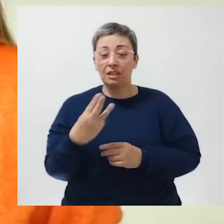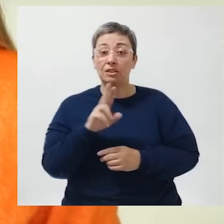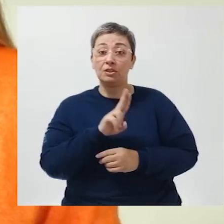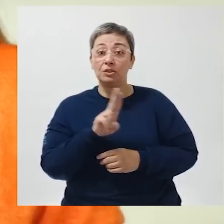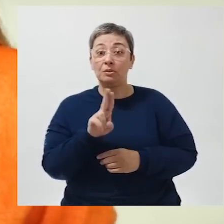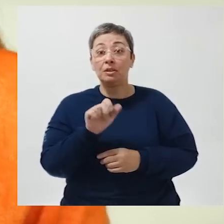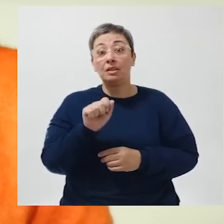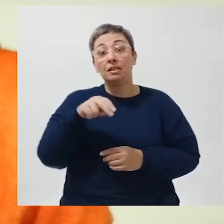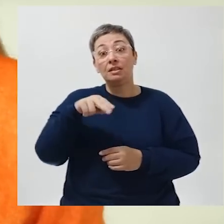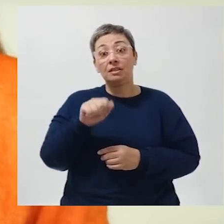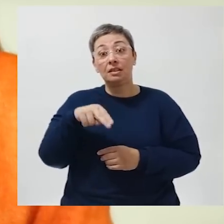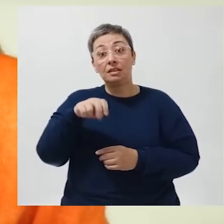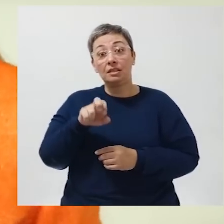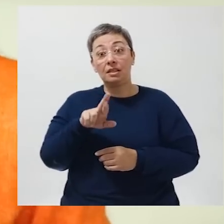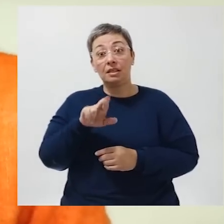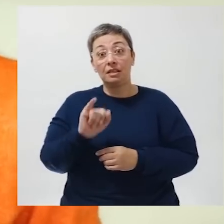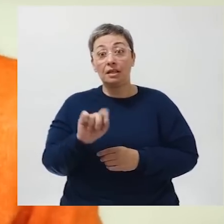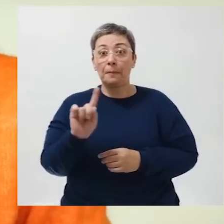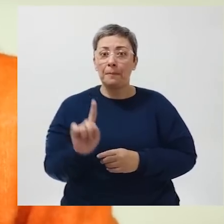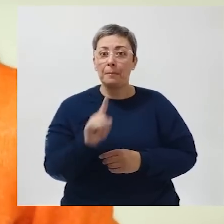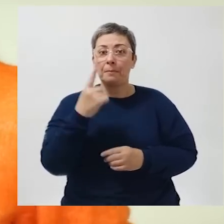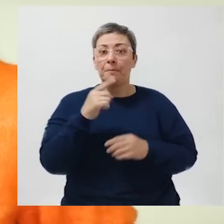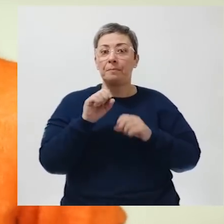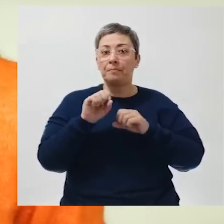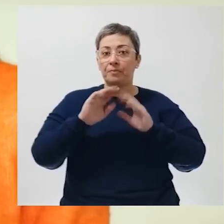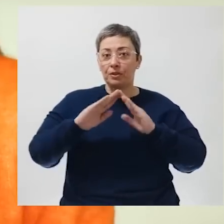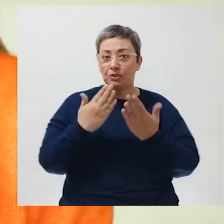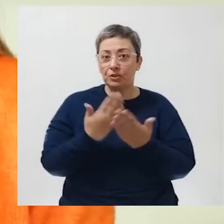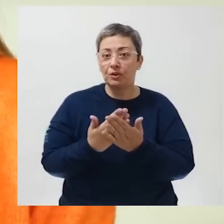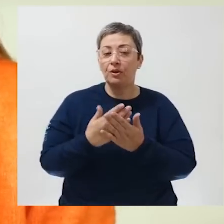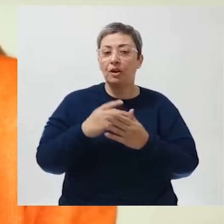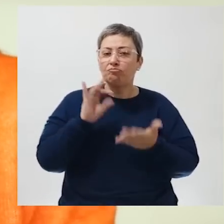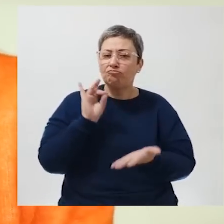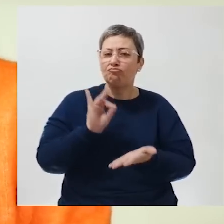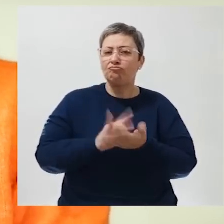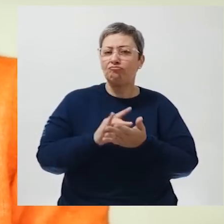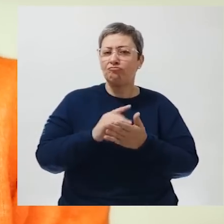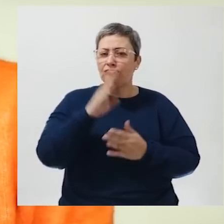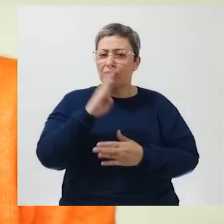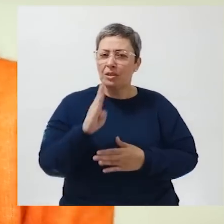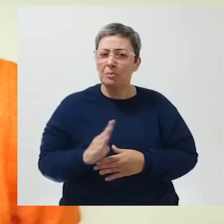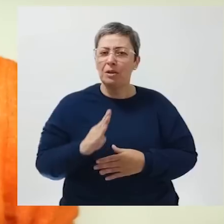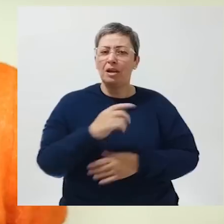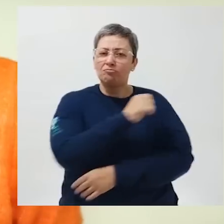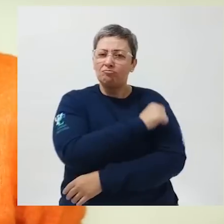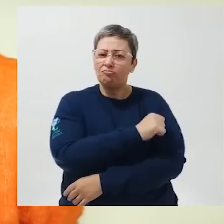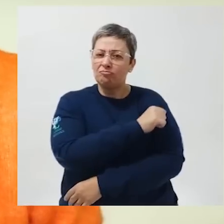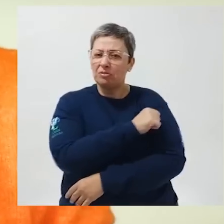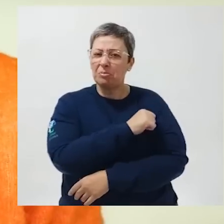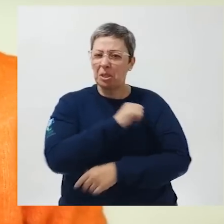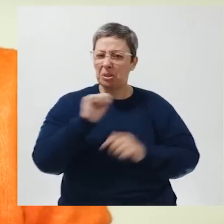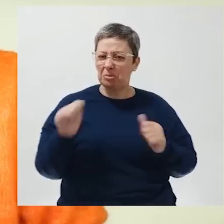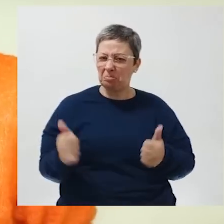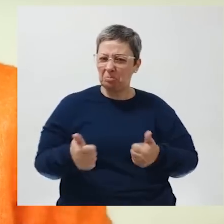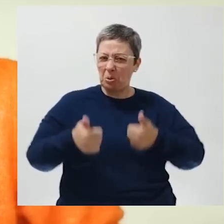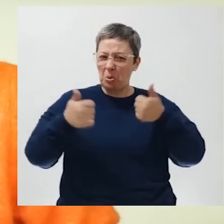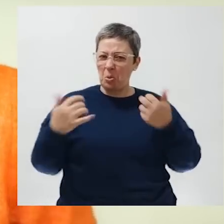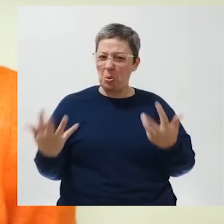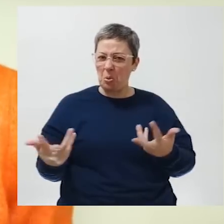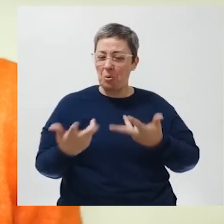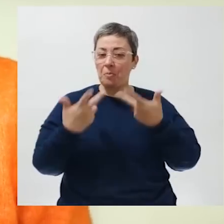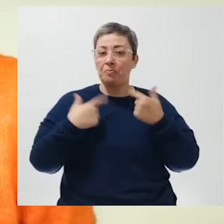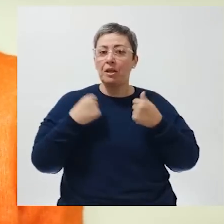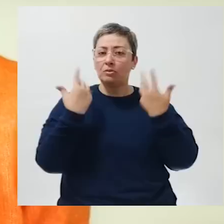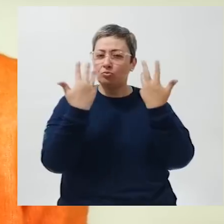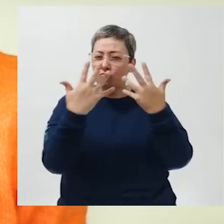a primeira escola oficial brasileira de enfermagem de alto padrão. Além das inúmeras homenagens